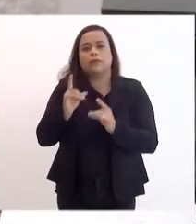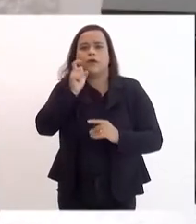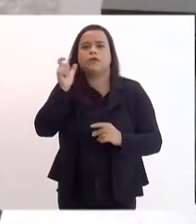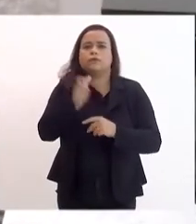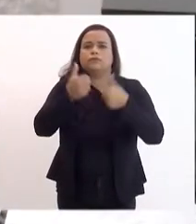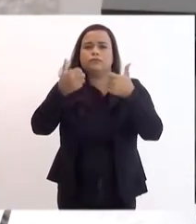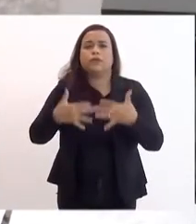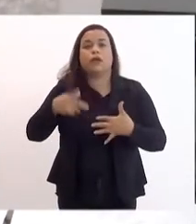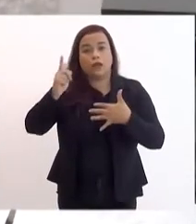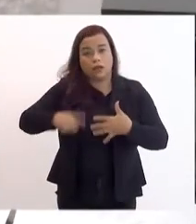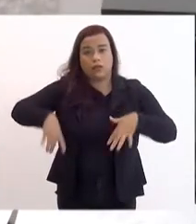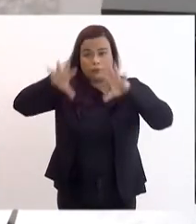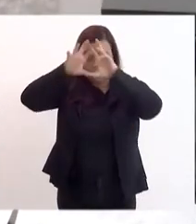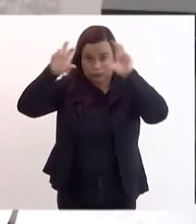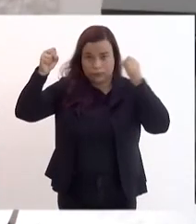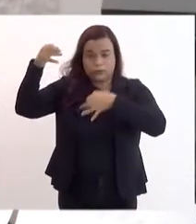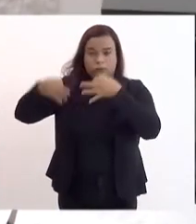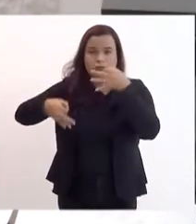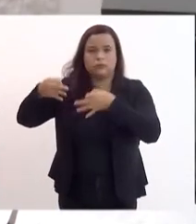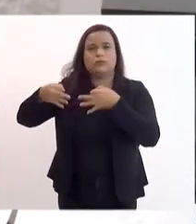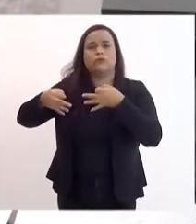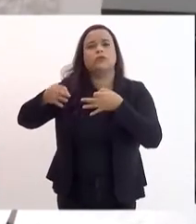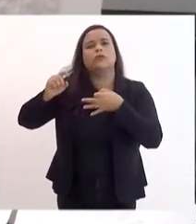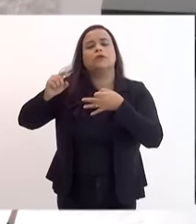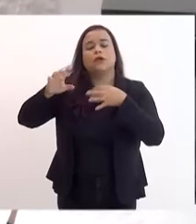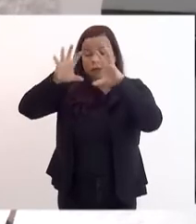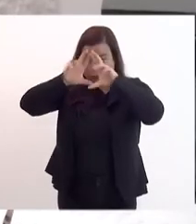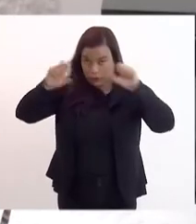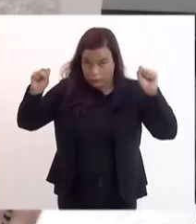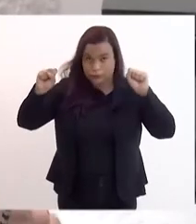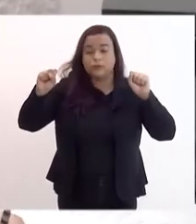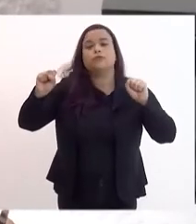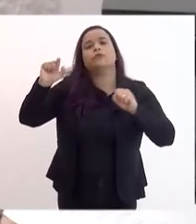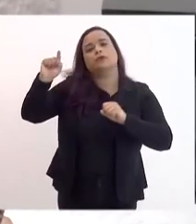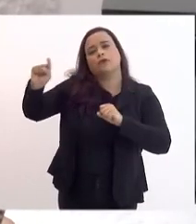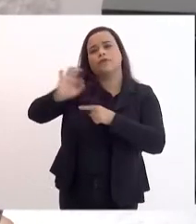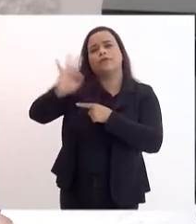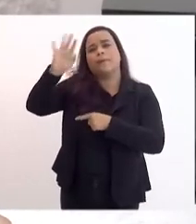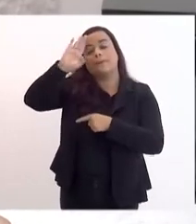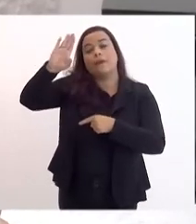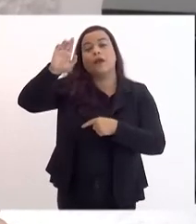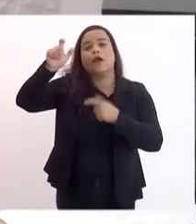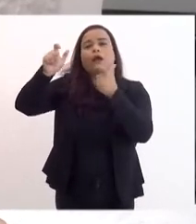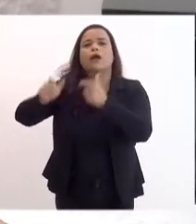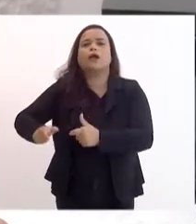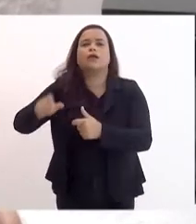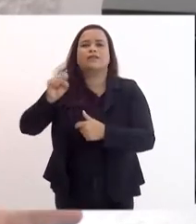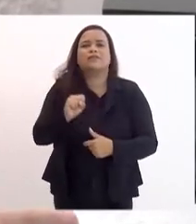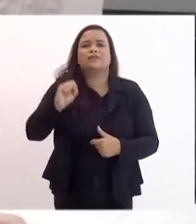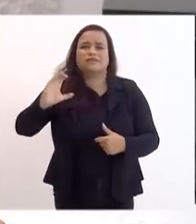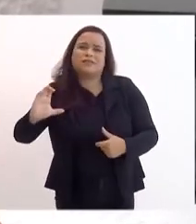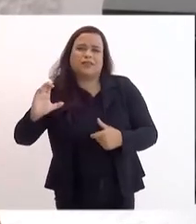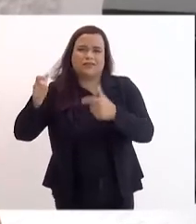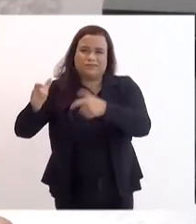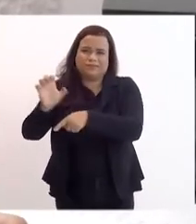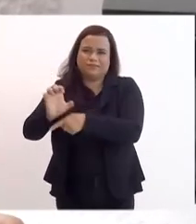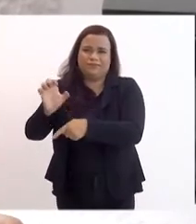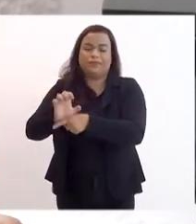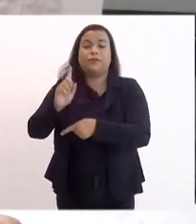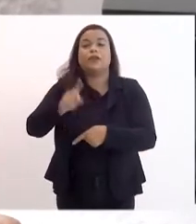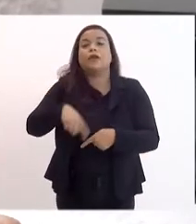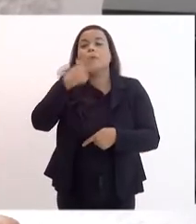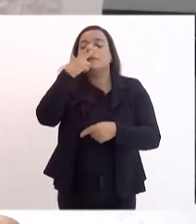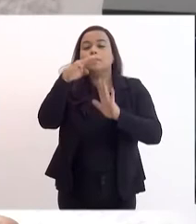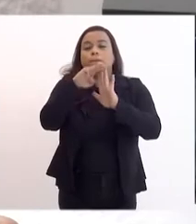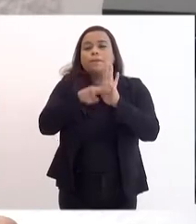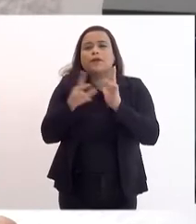do Supremo Tribunal Federal, especificamente para o Estado de Santa Catarina, uma matéria parecida que